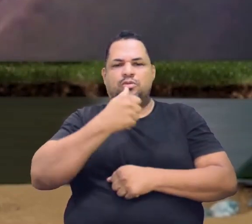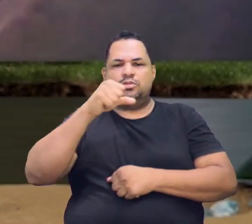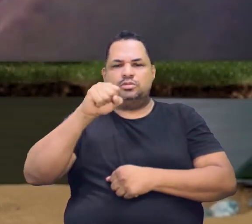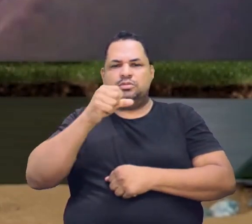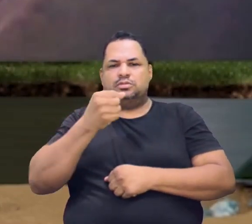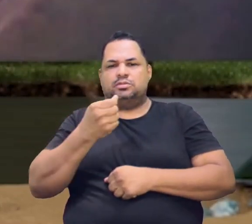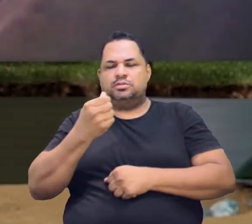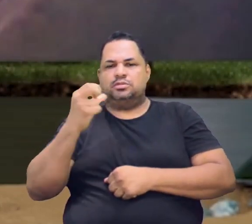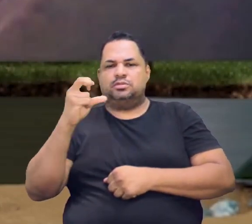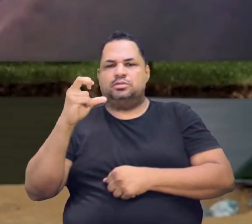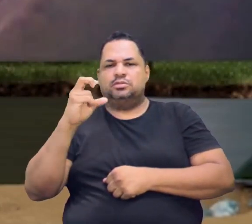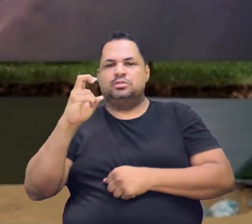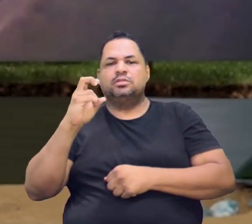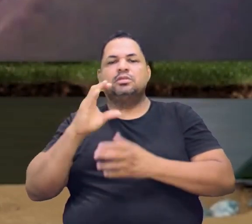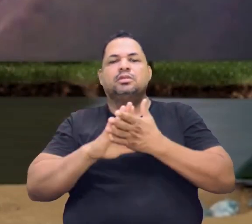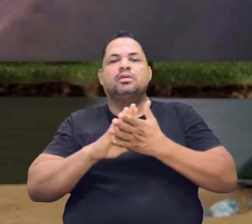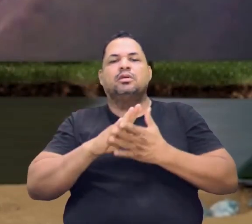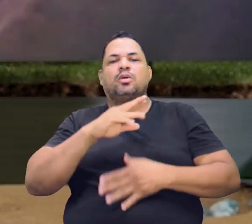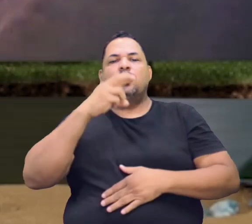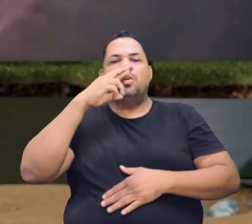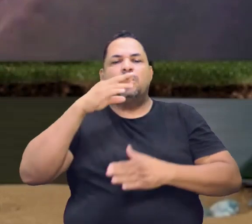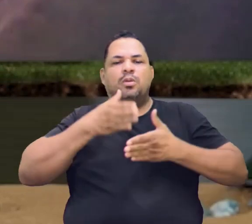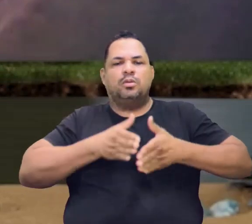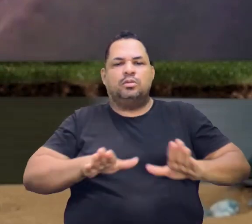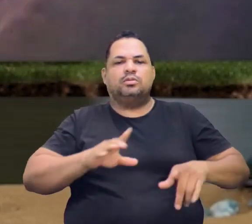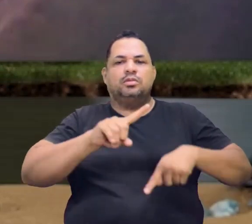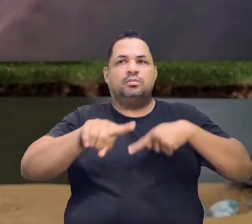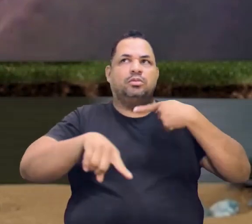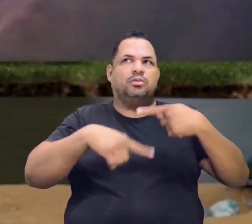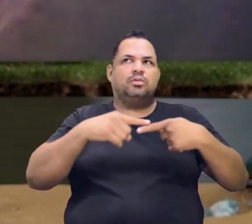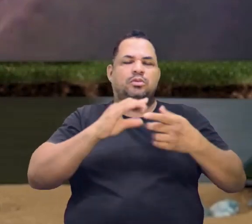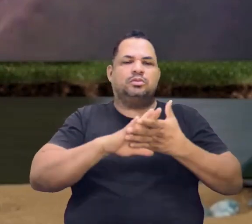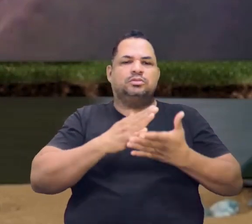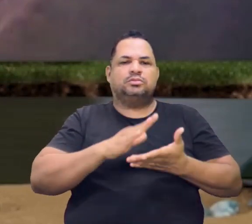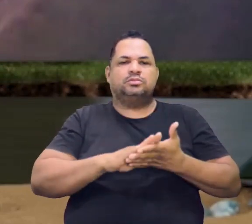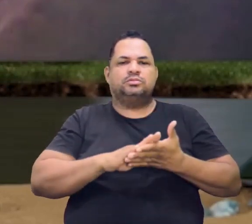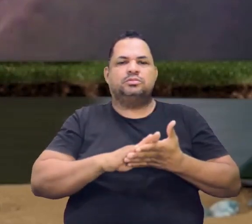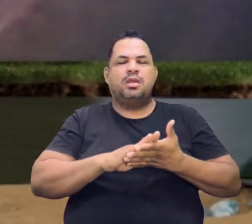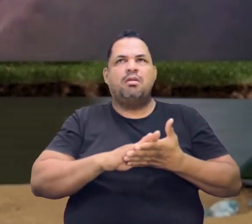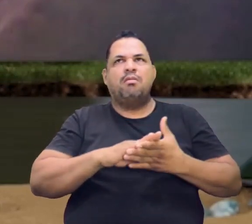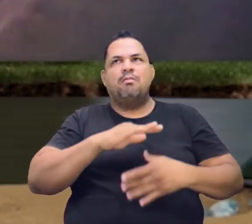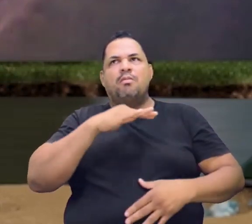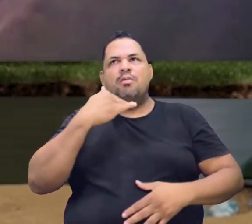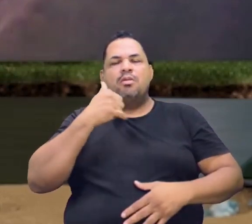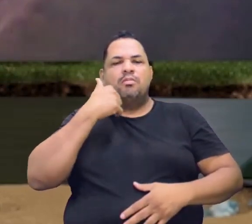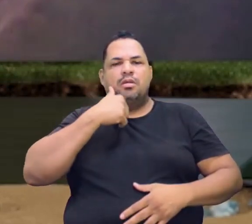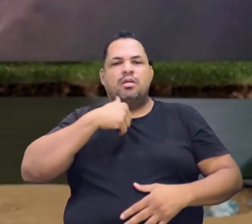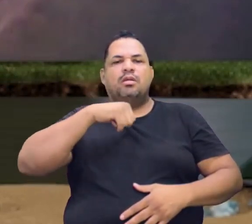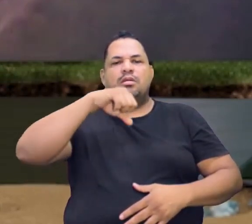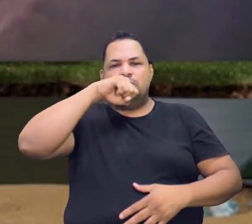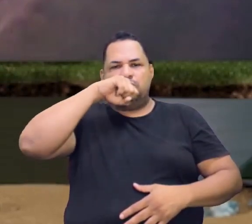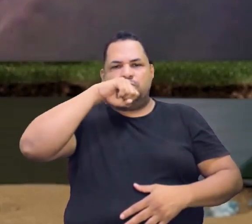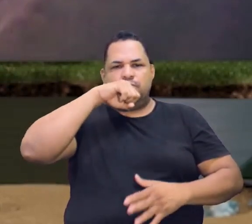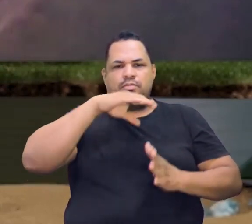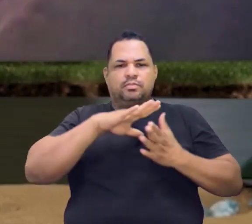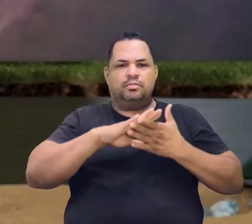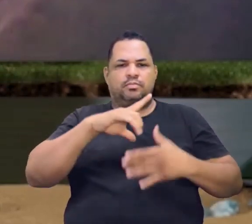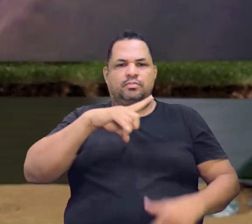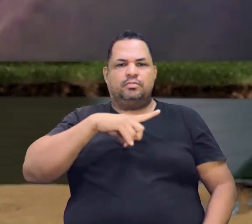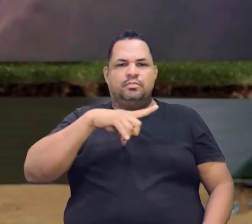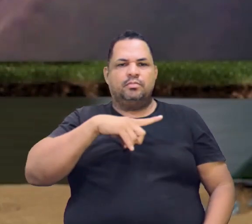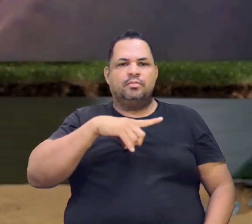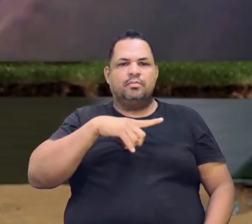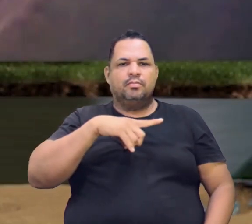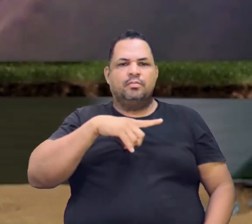1865, Rondon nasce. Aí, 2 anos, a mãe dele morre. Tuberculose, como já falei. Rondon, então, ele passa a